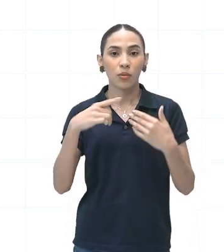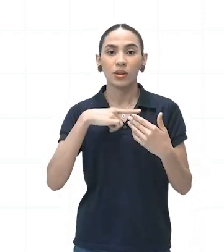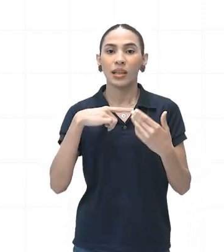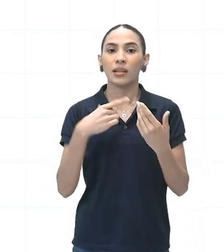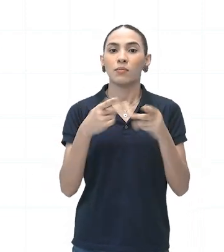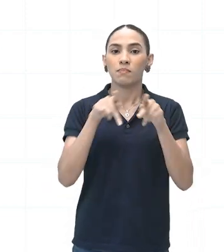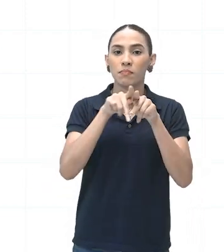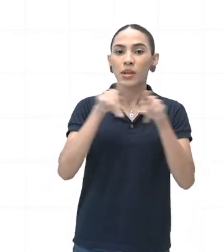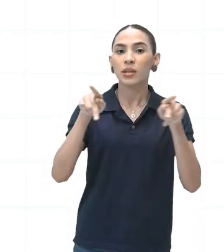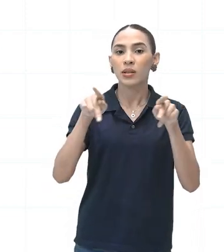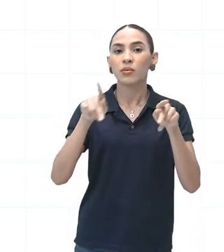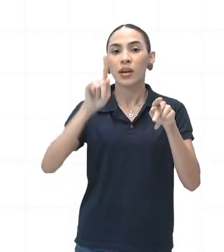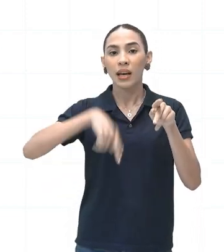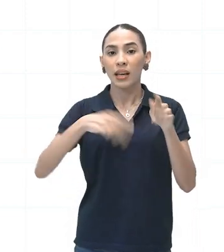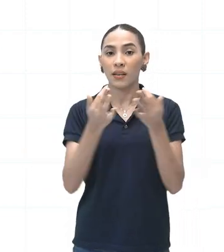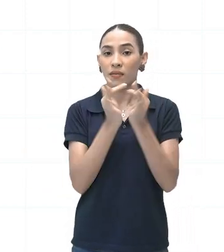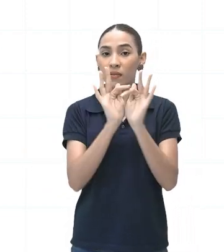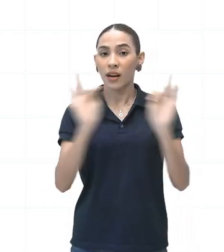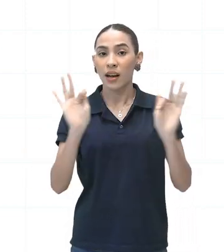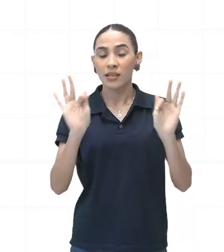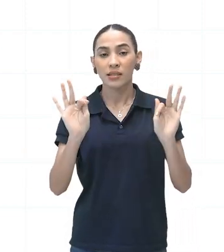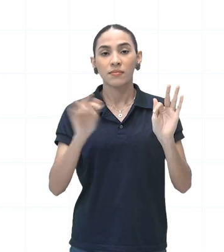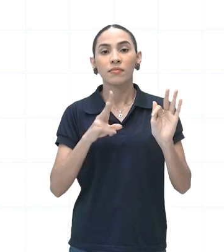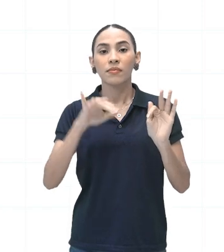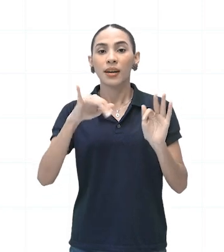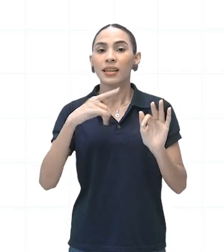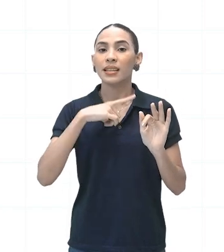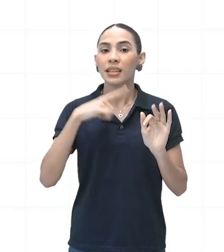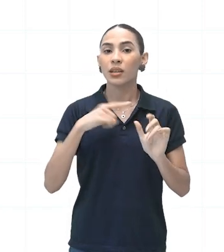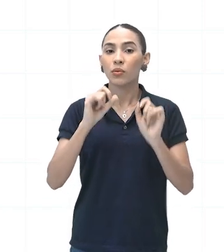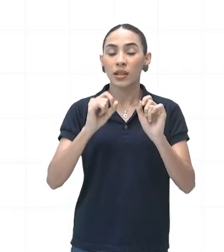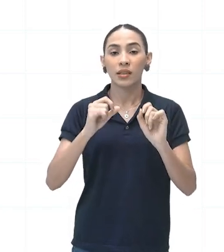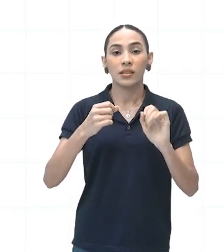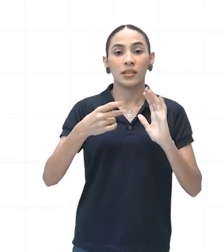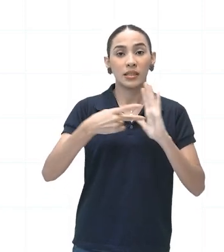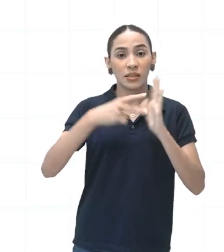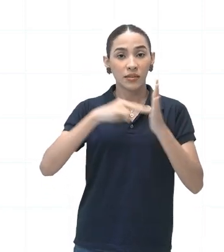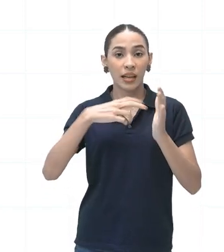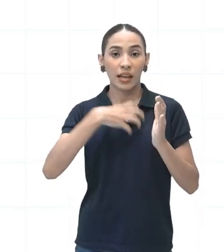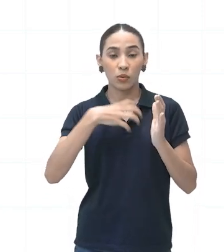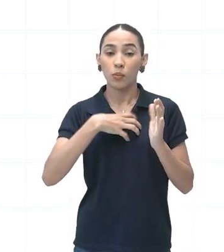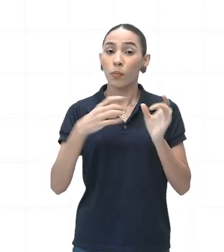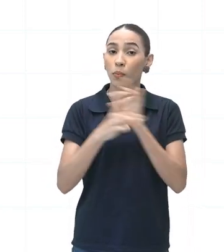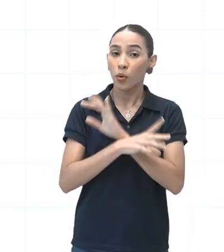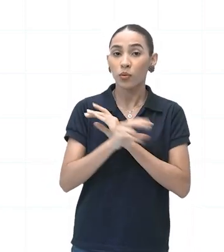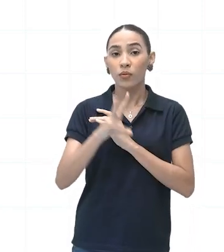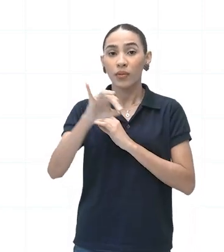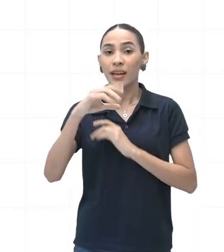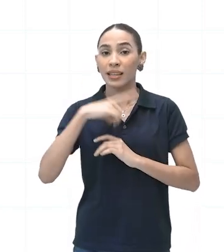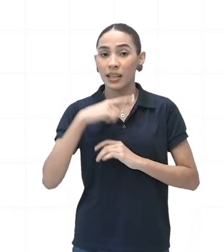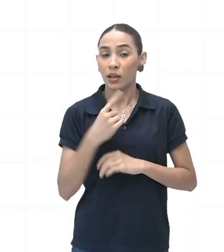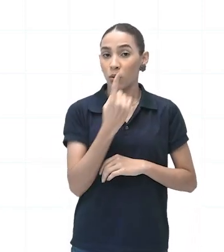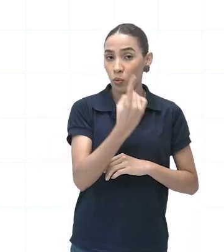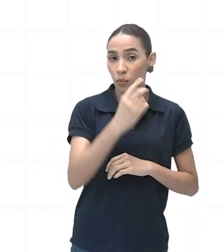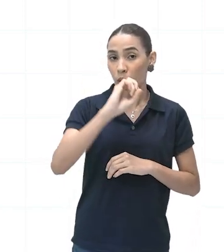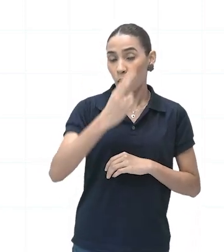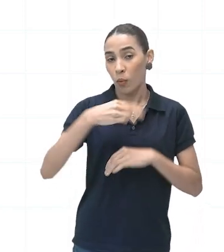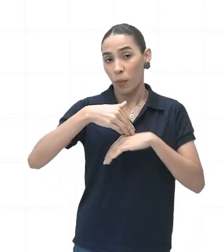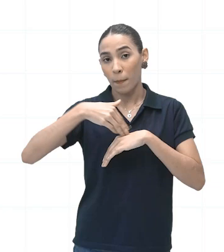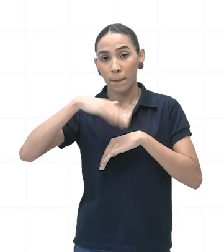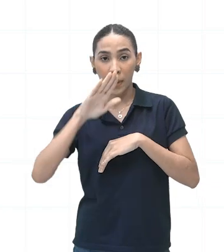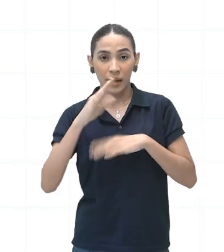período, eu estou falando sobre uma frase, ou seja, que vai ter um sentido completo, que vai ser constituída por uma ou